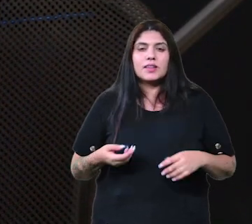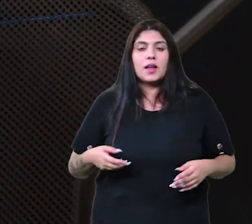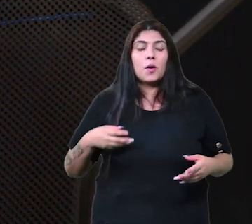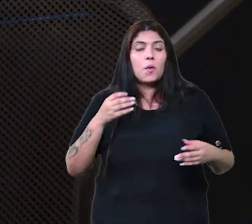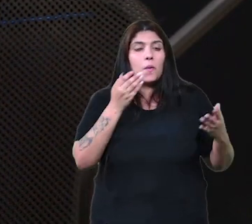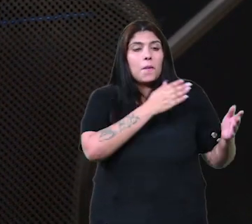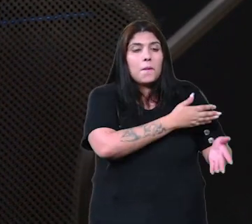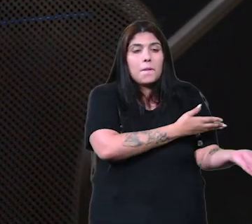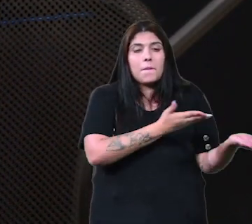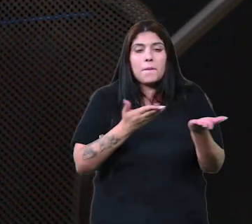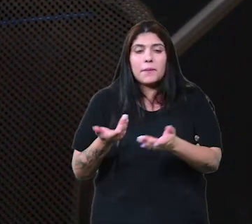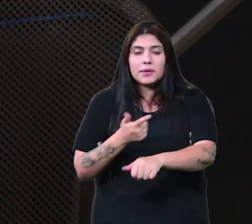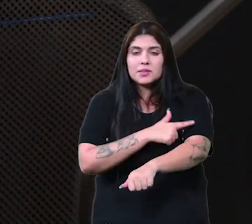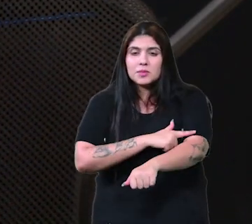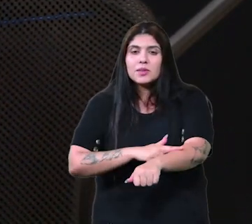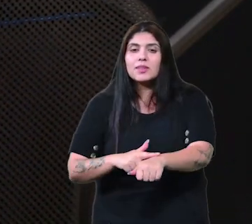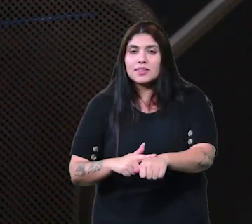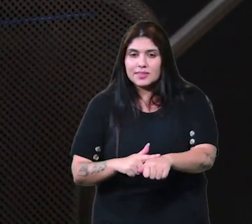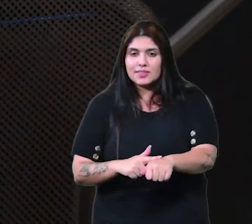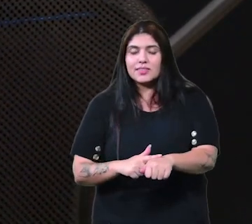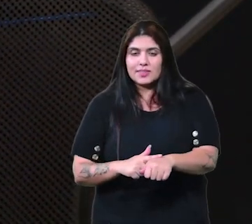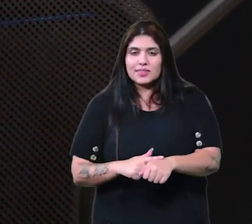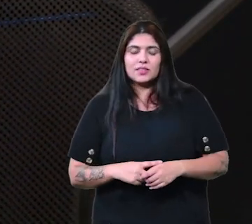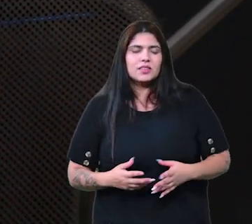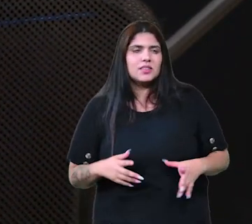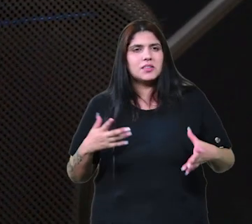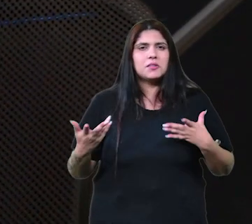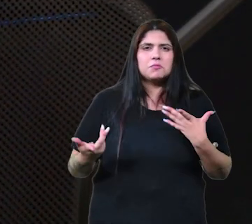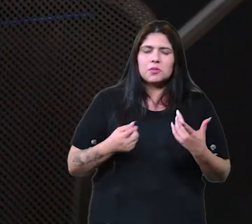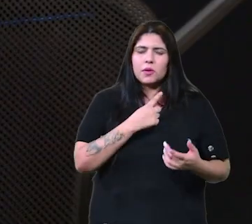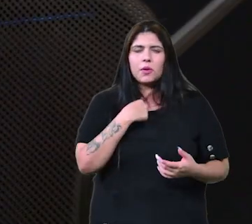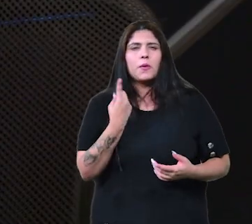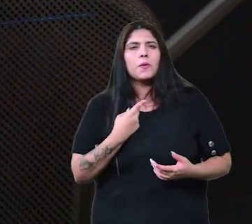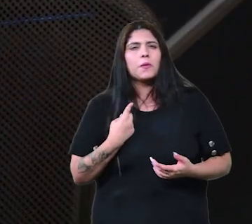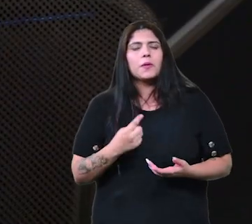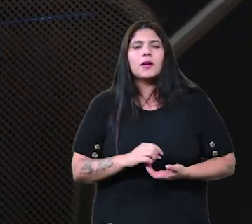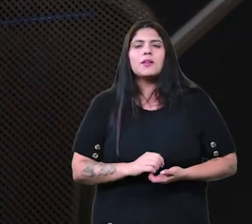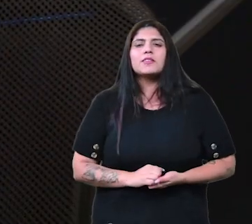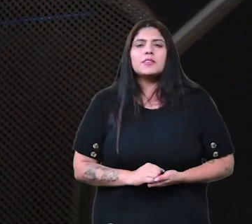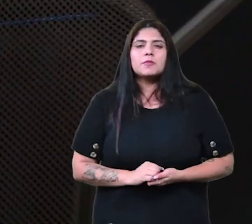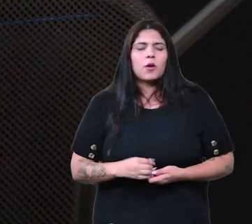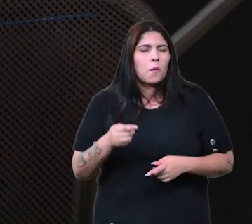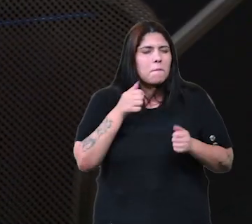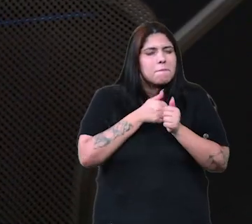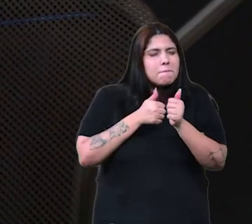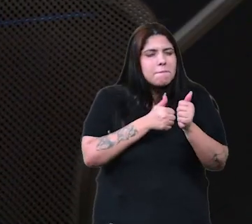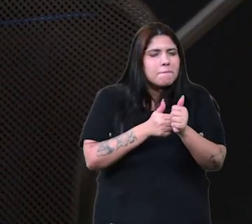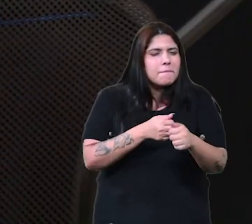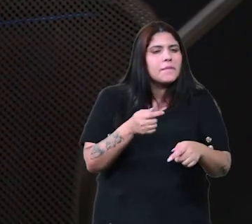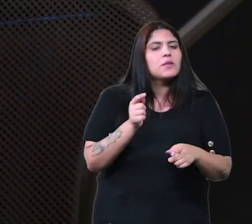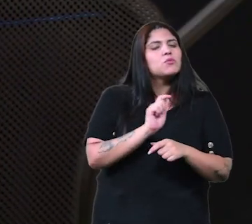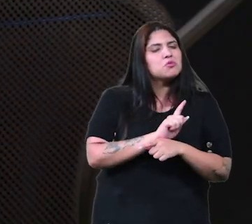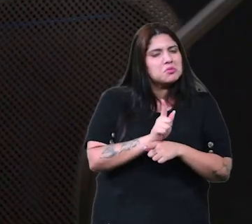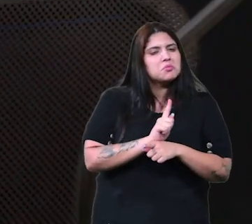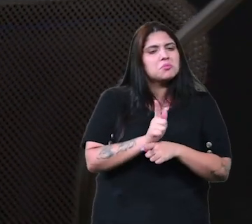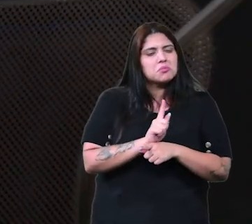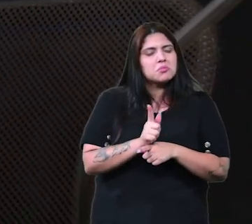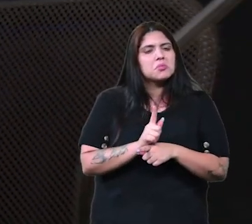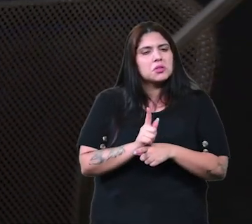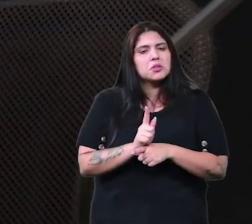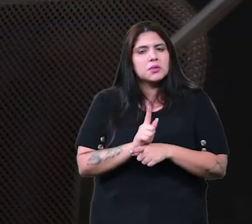estava acompanhando, sombreando alguns gerentes aqui de hotéis de Brasília. E aí eu pude,